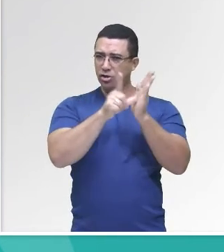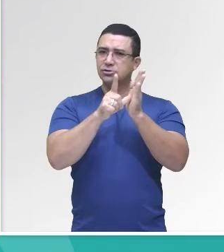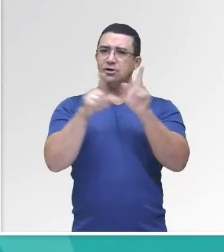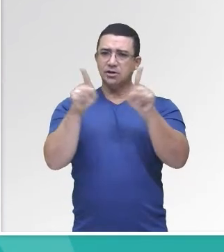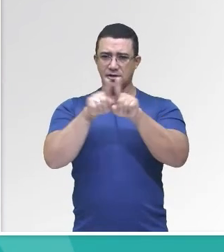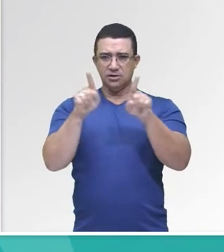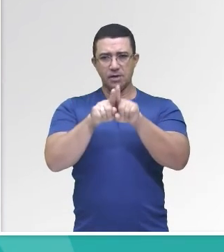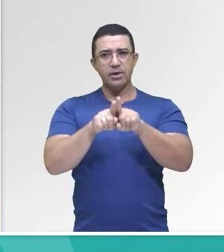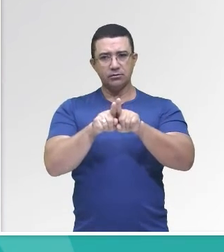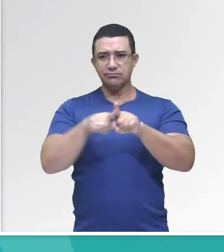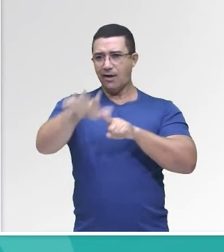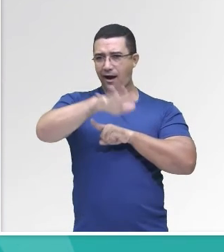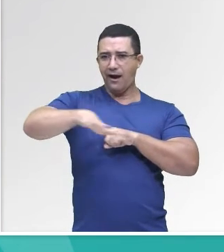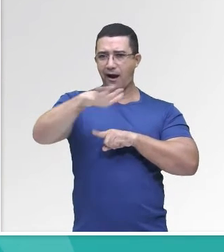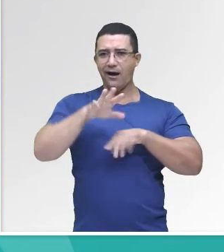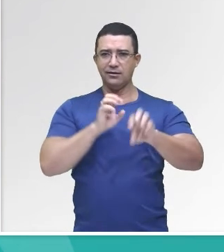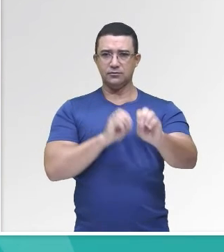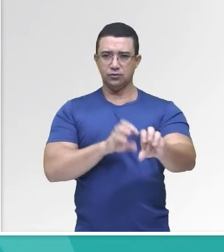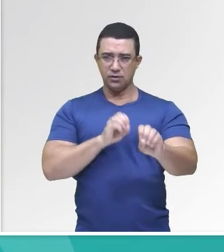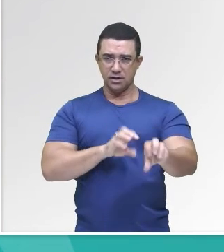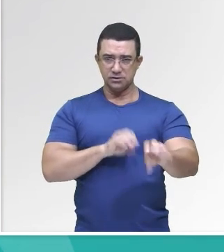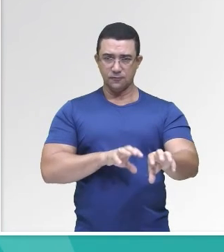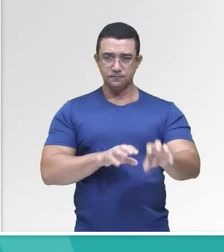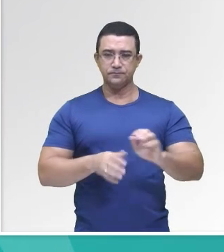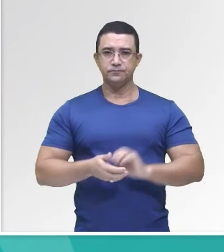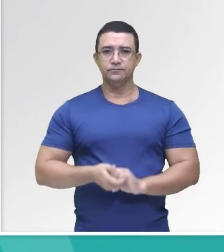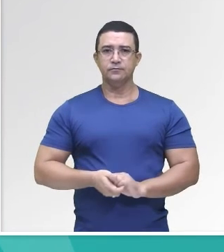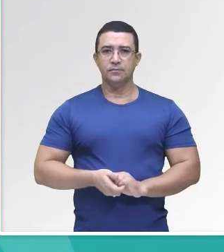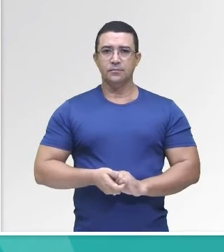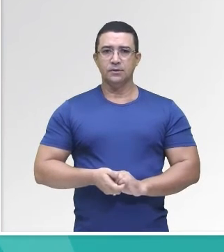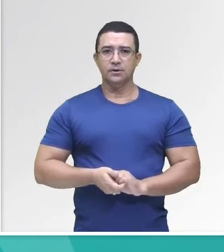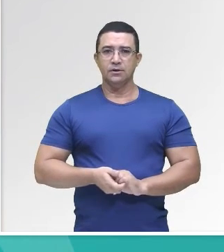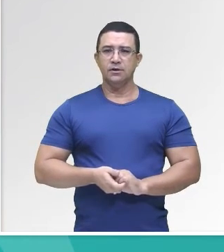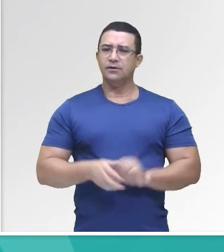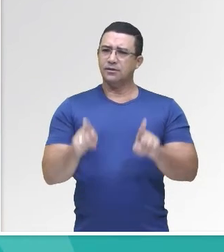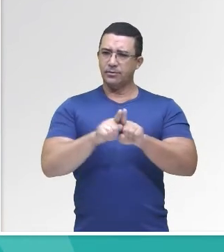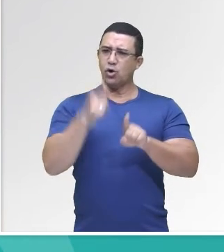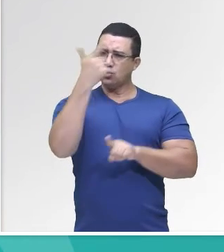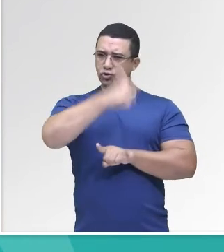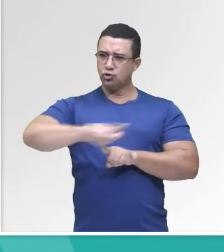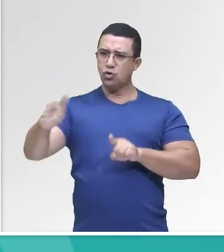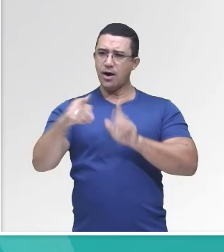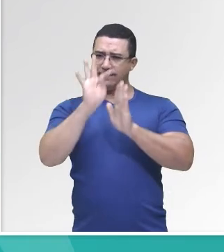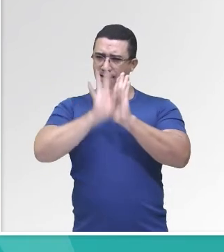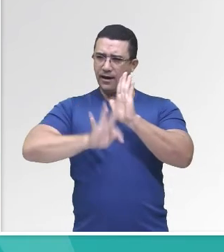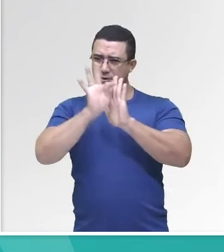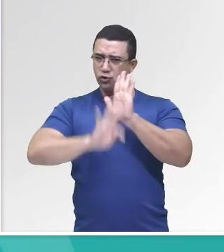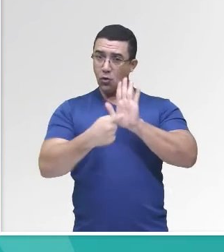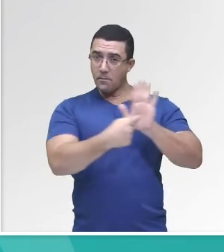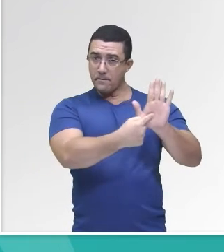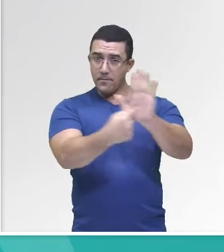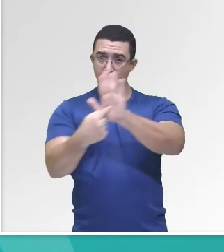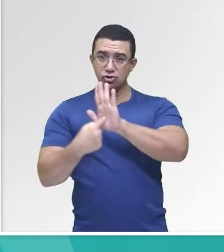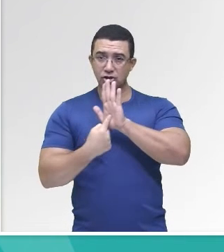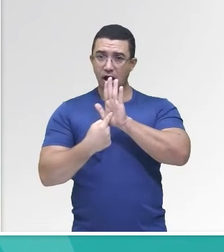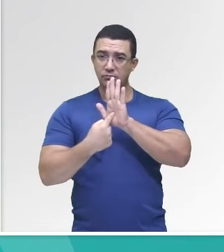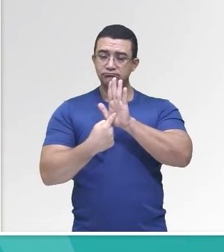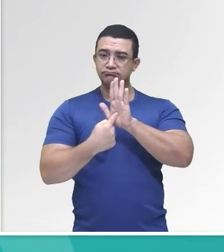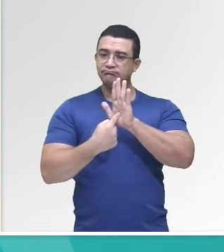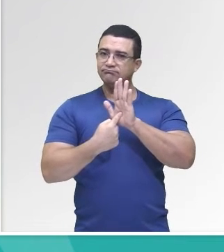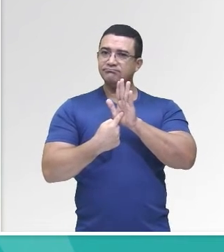em educação. Então, ele ainda continua mostrando quais são as vantagens de